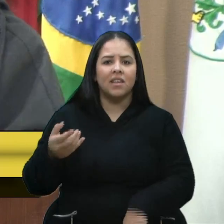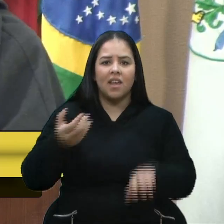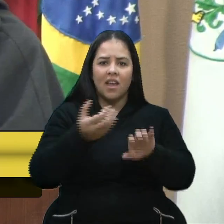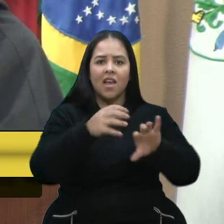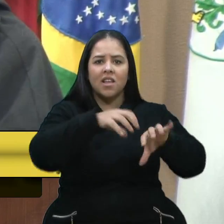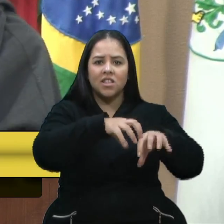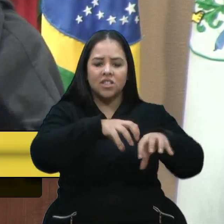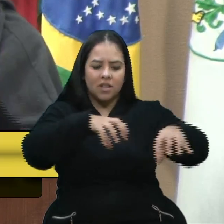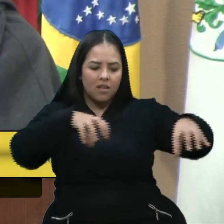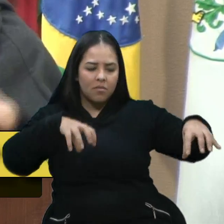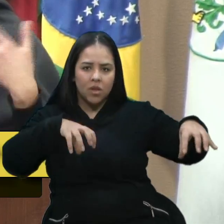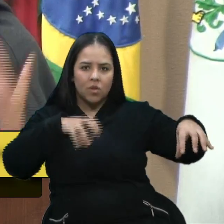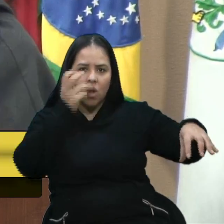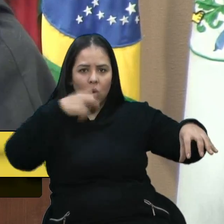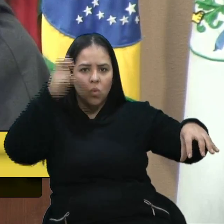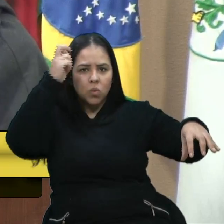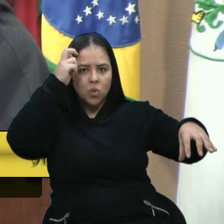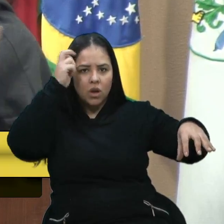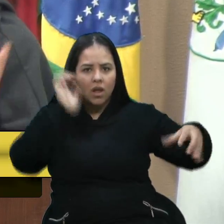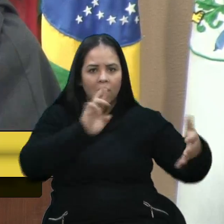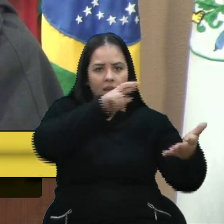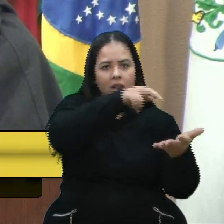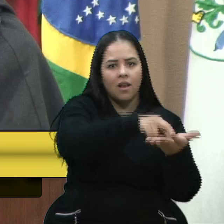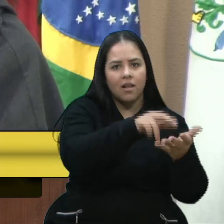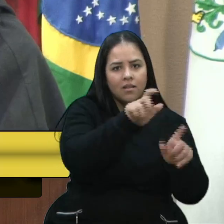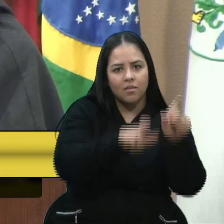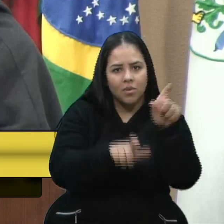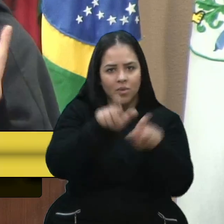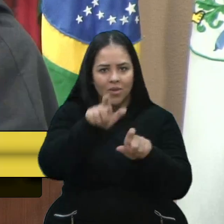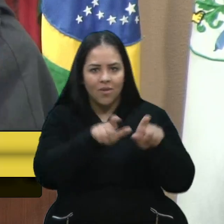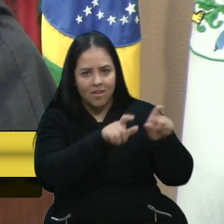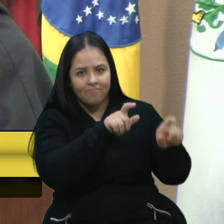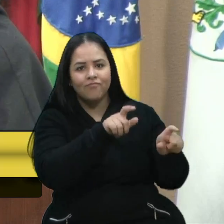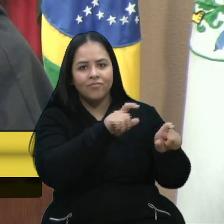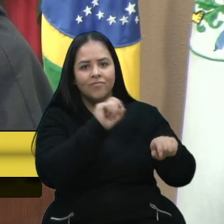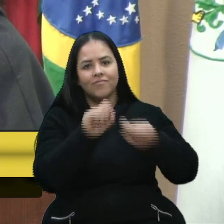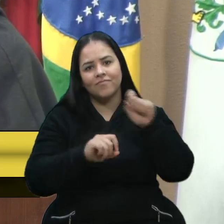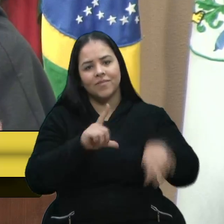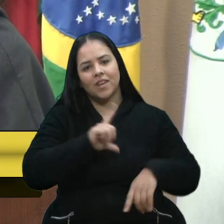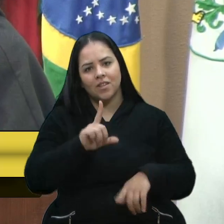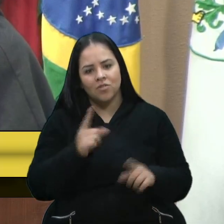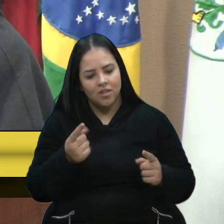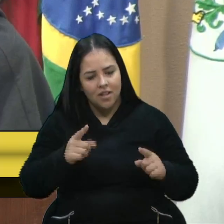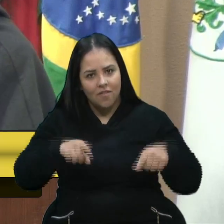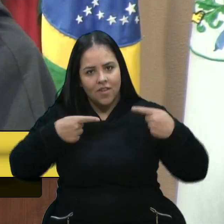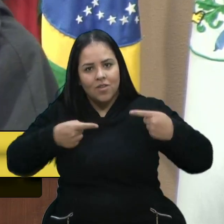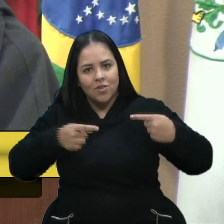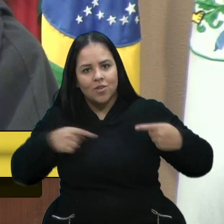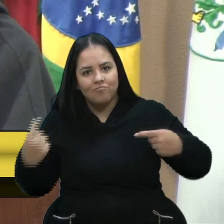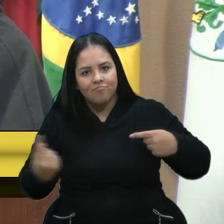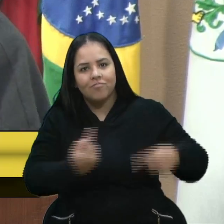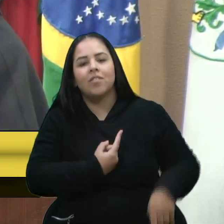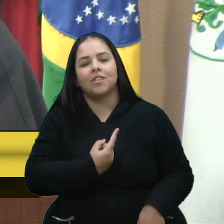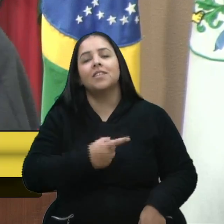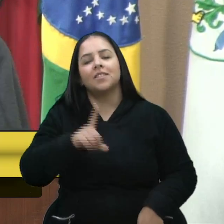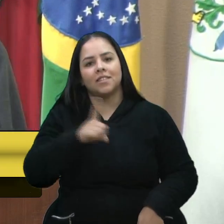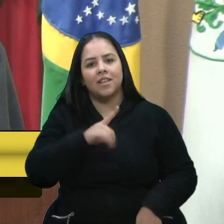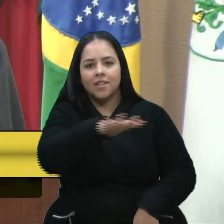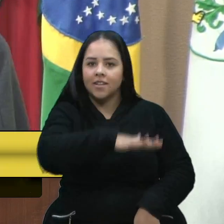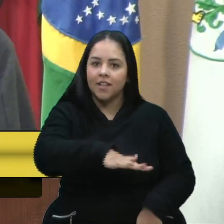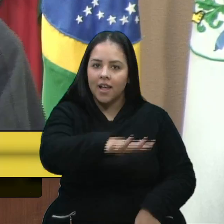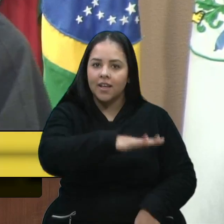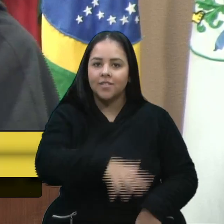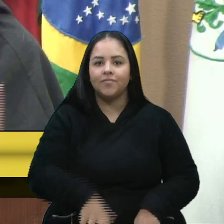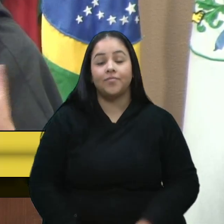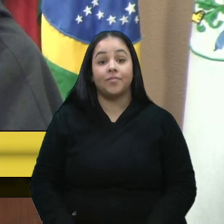das pessoas, o que nos demonstra um dos tantos desafios que nós temos nessa área. Outro